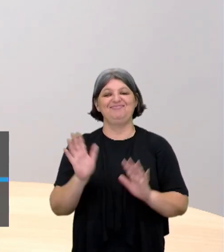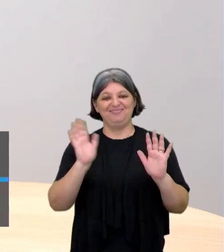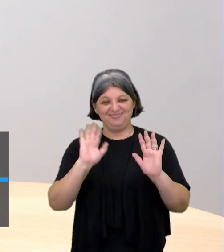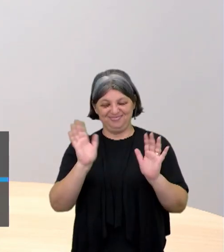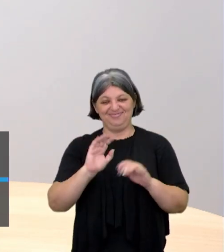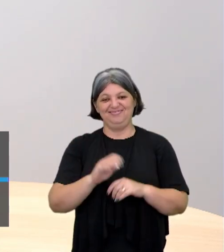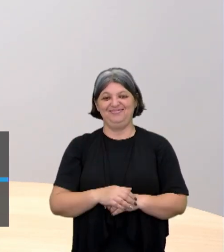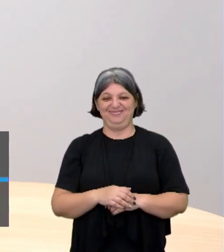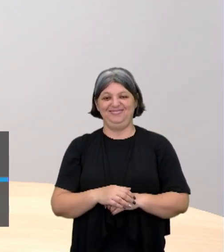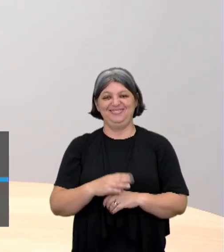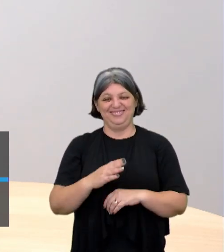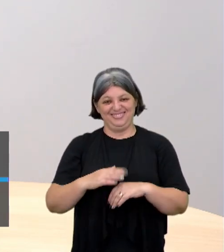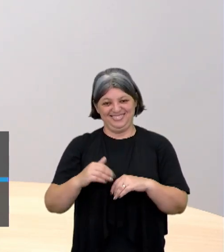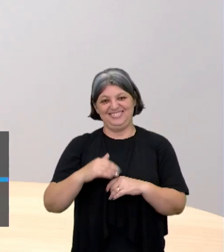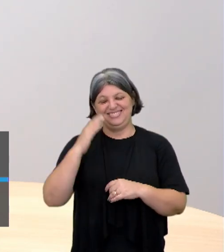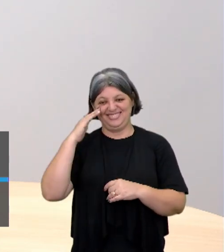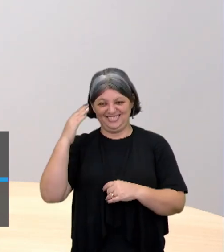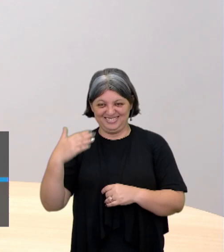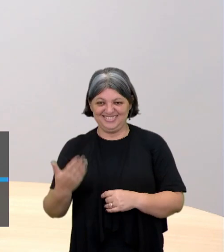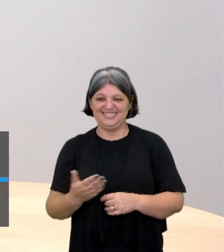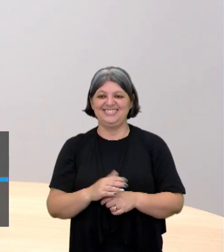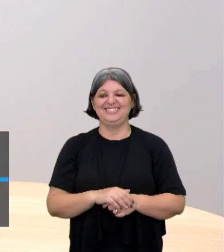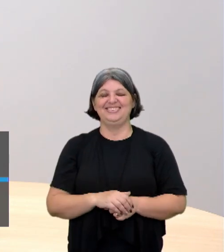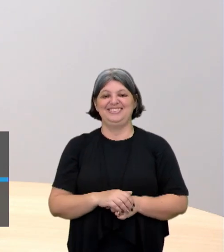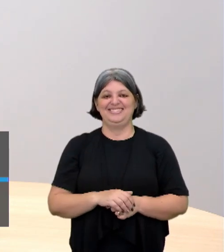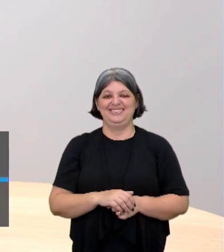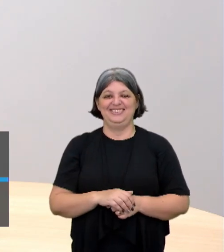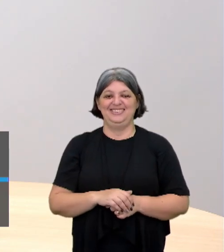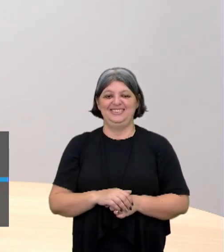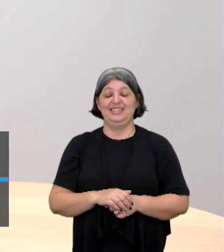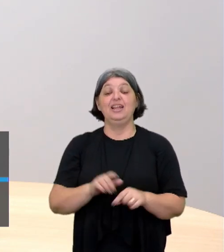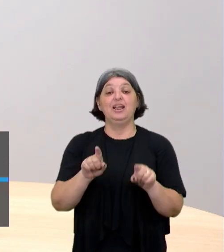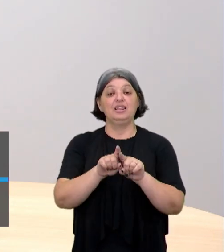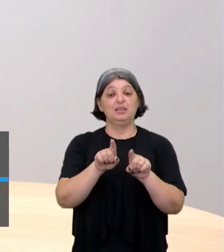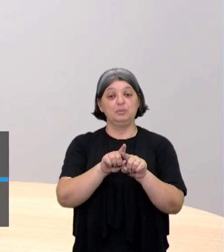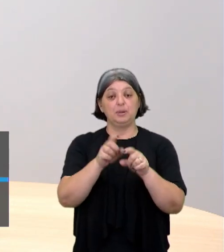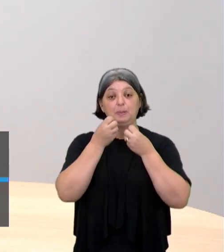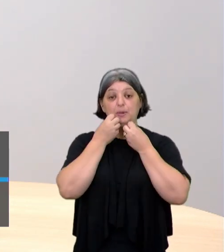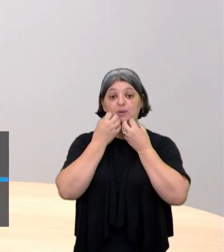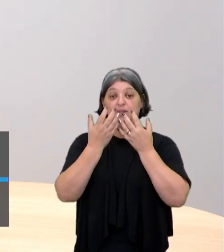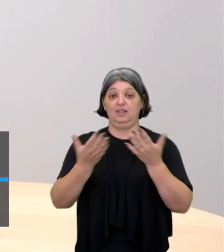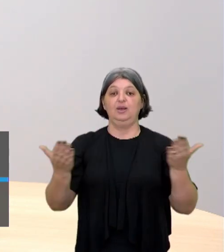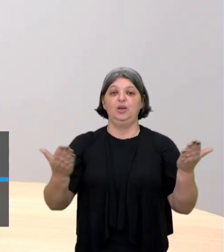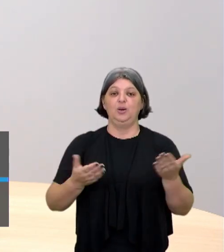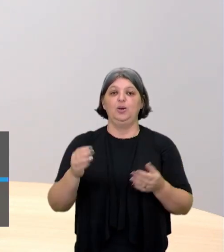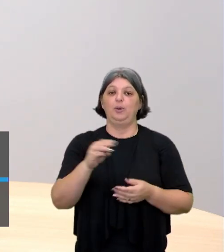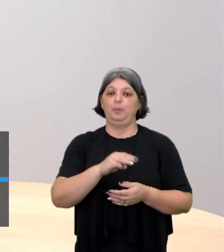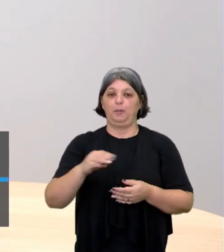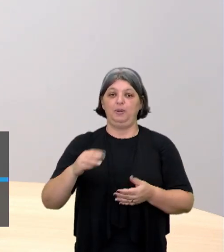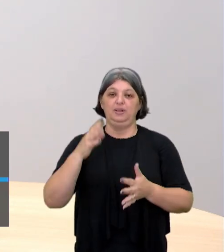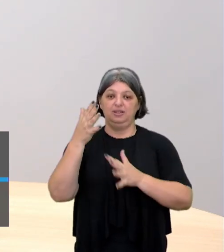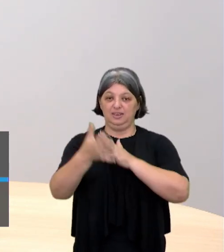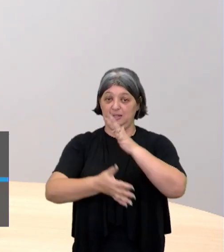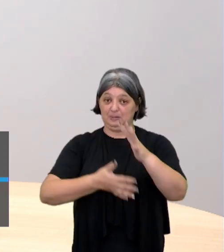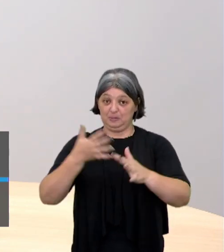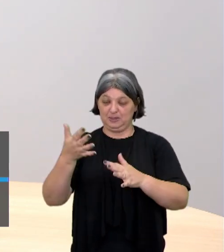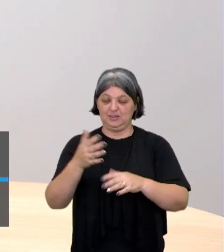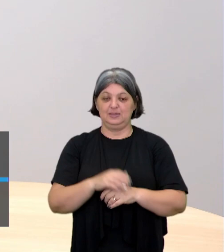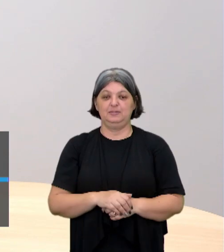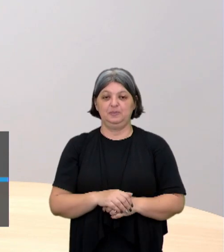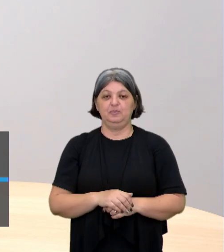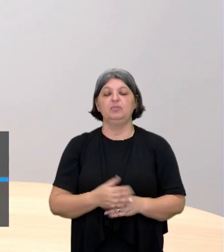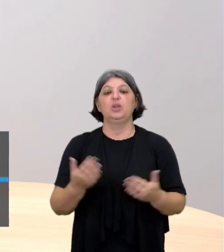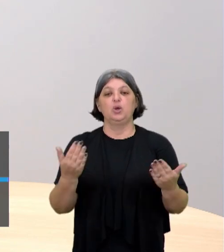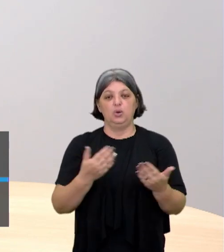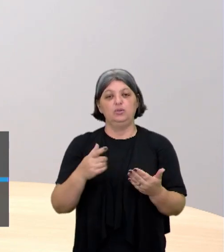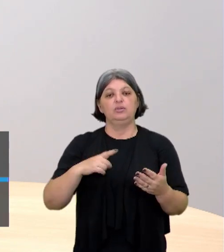carinho, com muita honra. E quero contar que a gente vai agora fazer o nosso Momento Libras. Então, no nosso componente, a